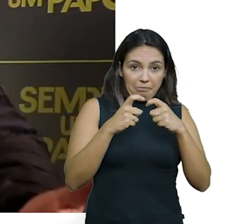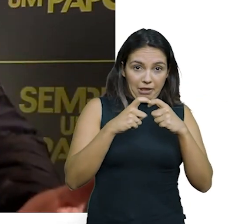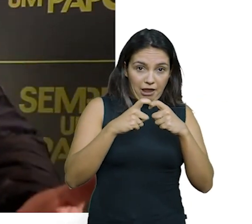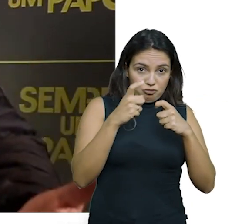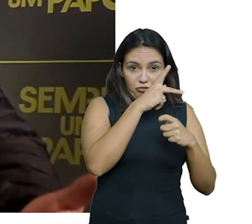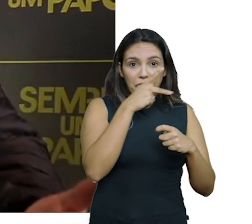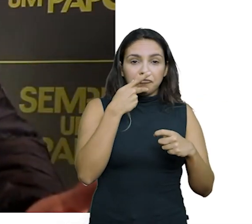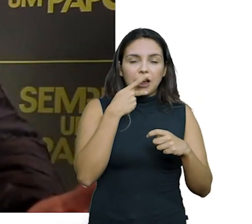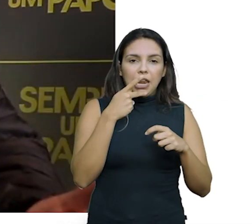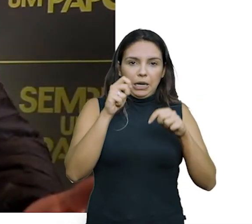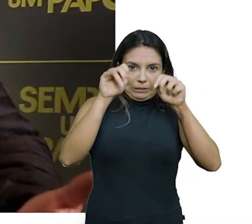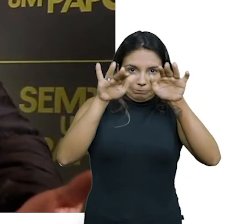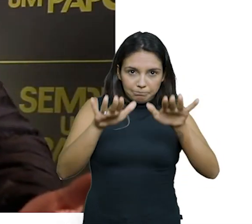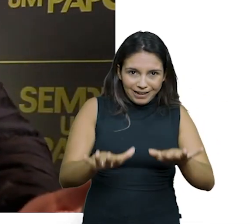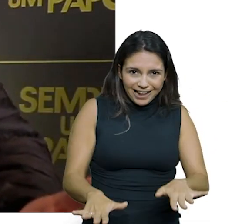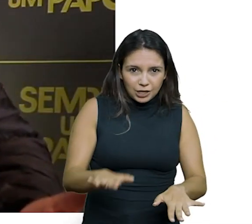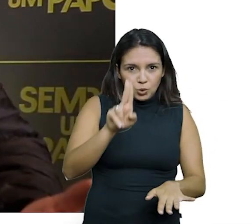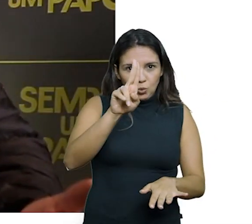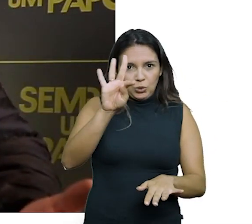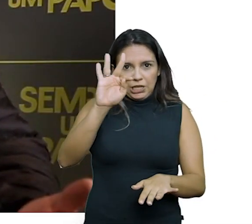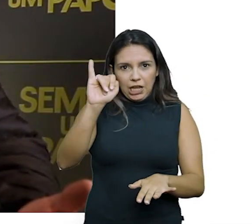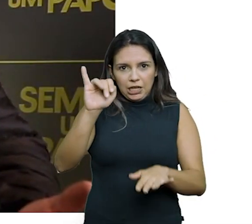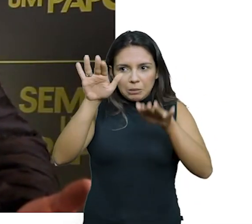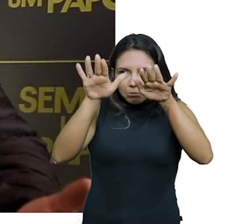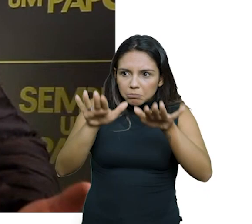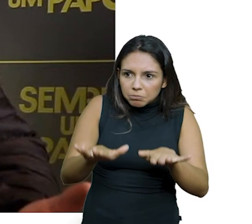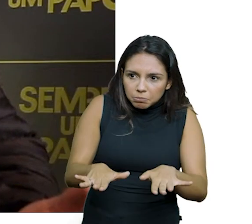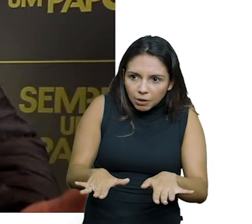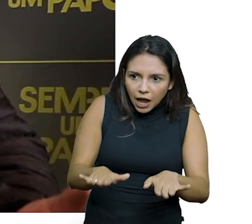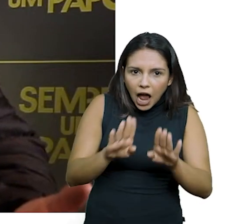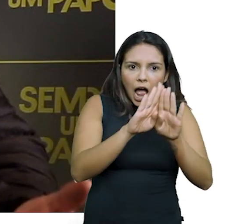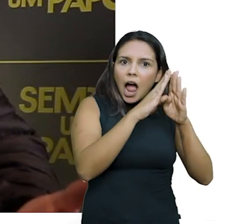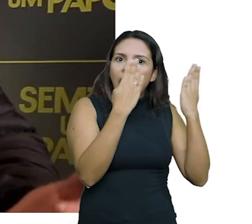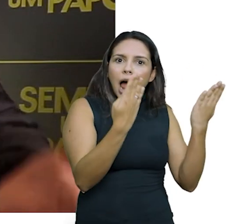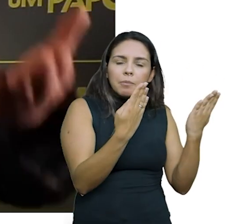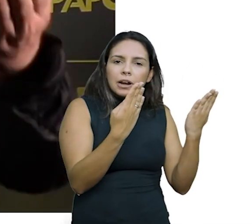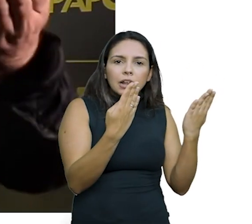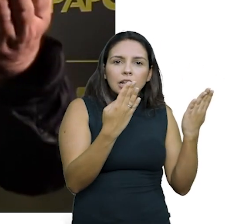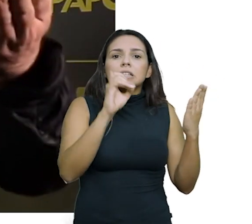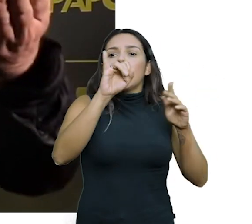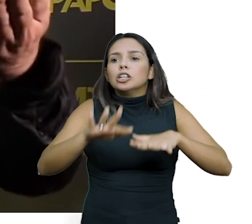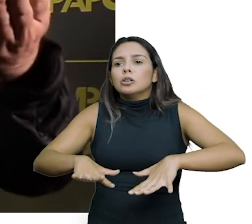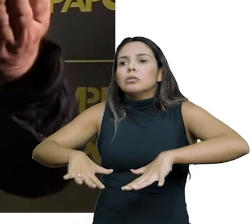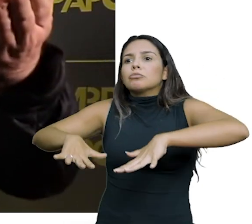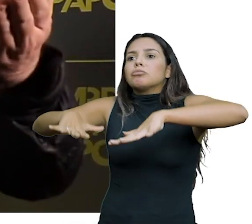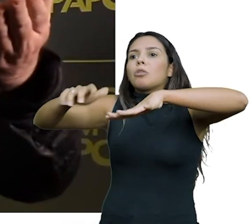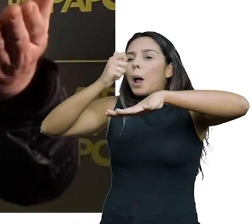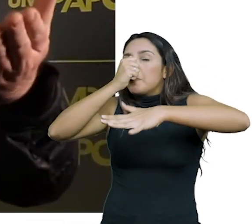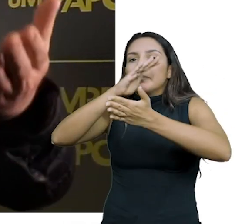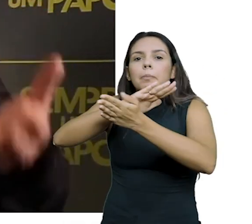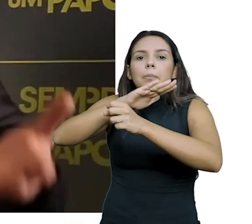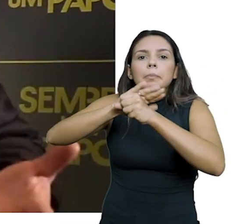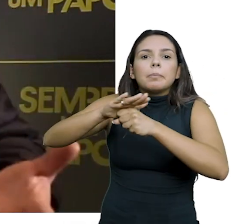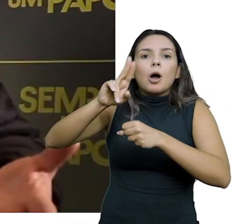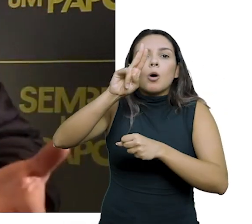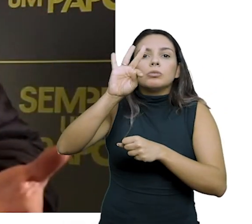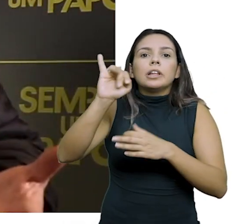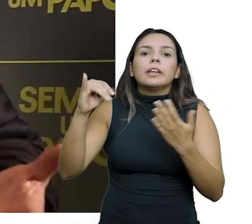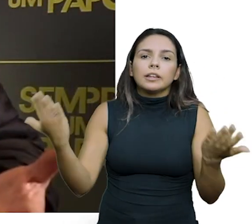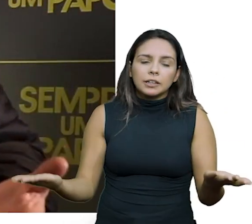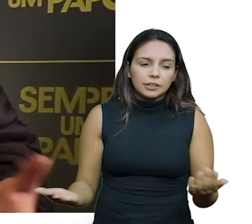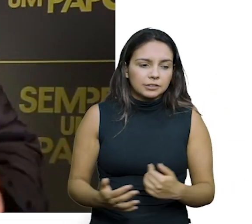número de leitos da UTI, pode abrir o comércio? Não, porque o leito da UTI vai subir de novo, então para que abre?